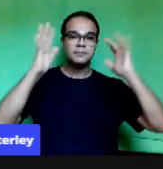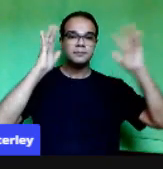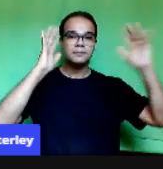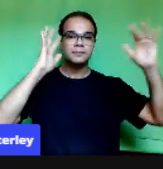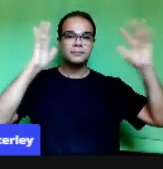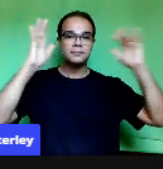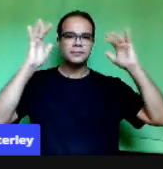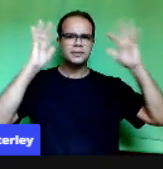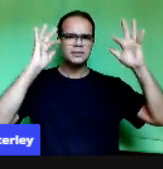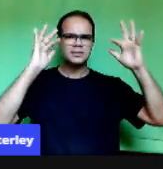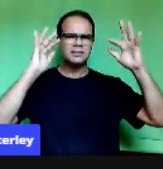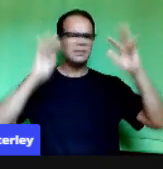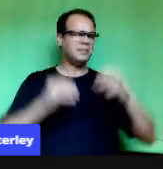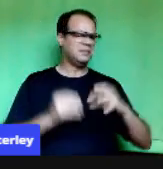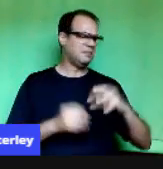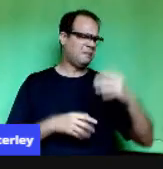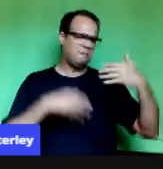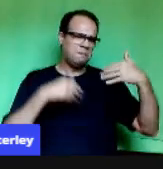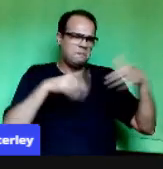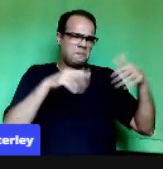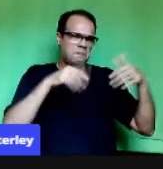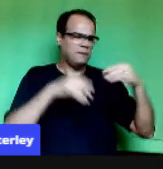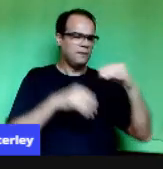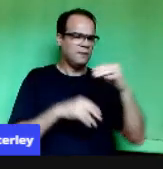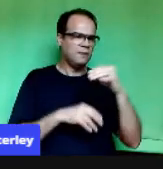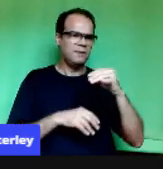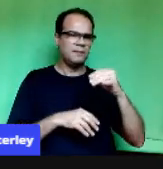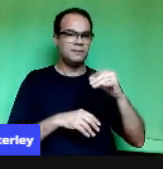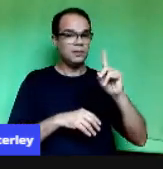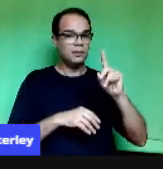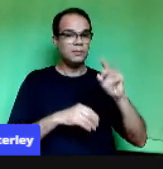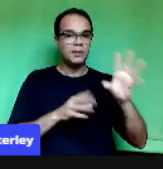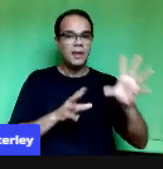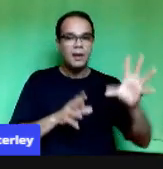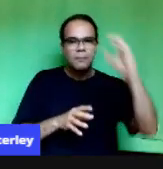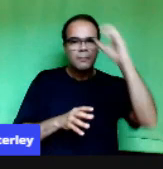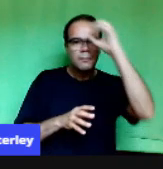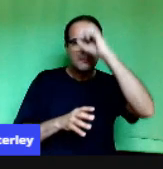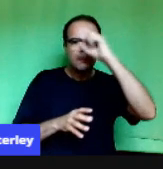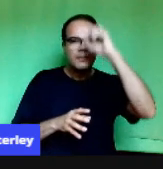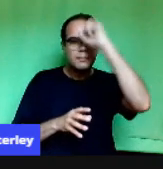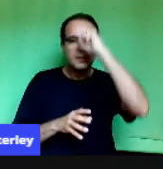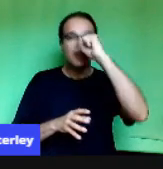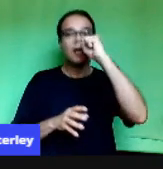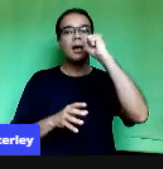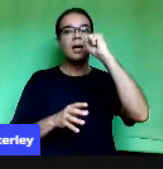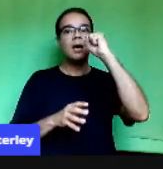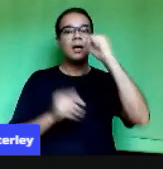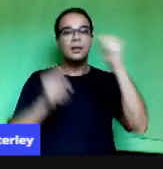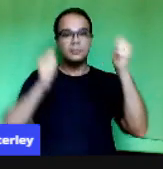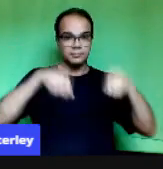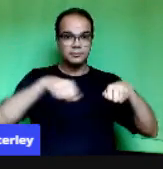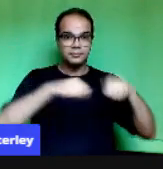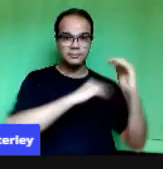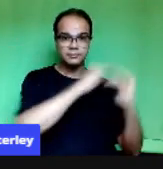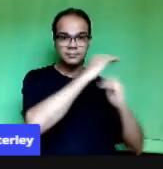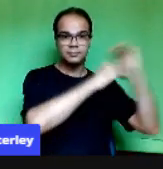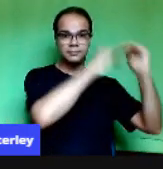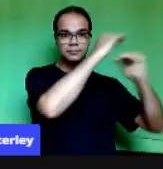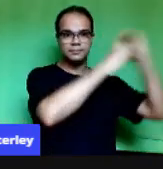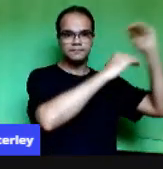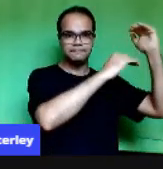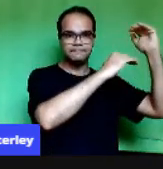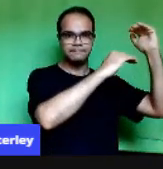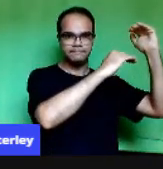eximirmos dessa responsabilidade de ampliarmos esse diálogo, né? A organização pedagógica do